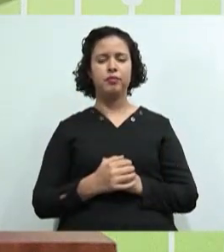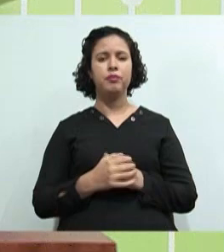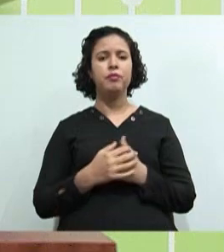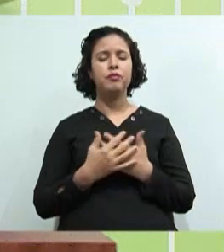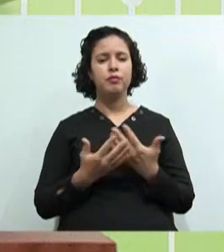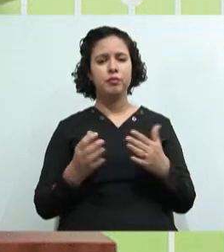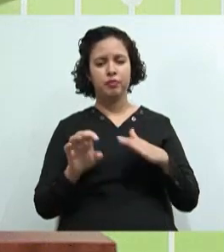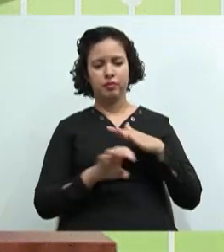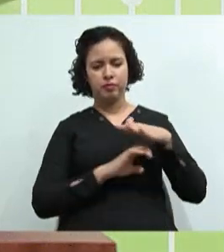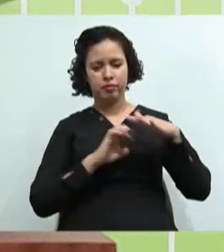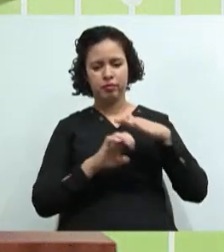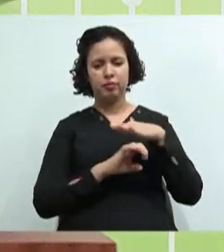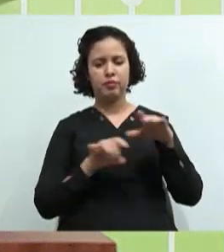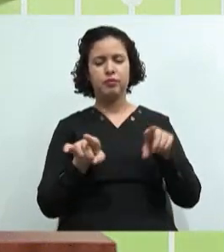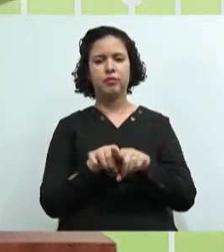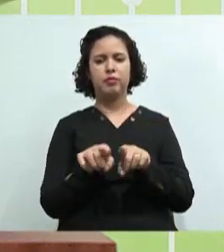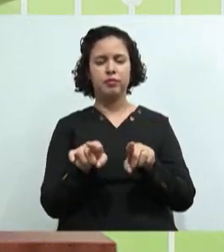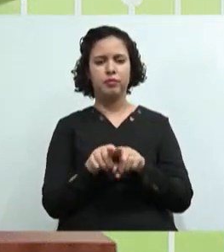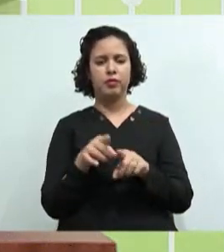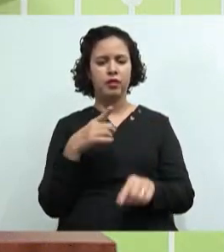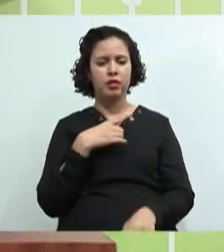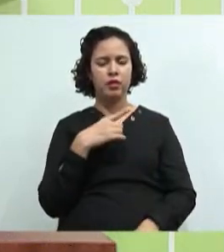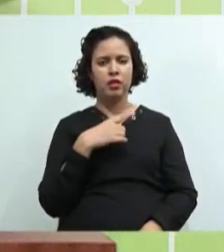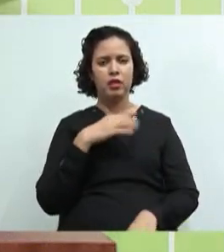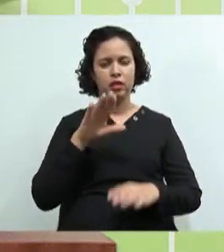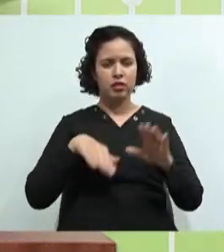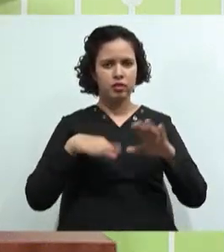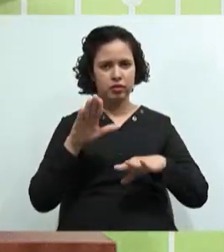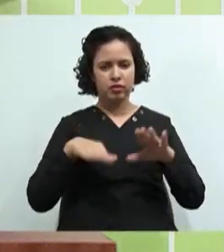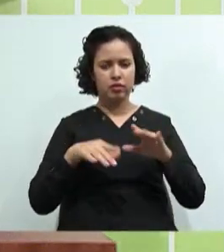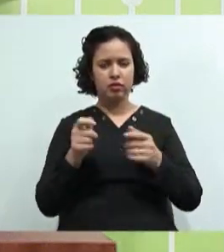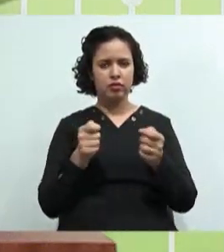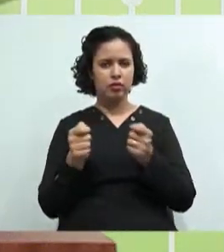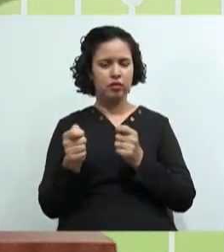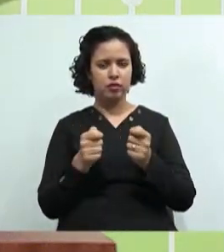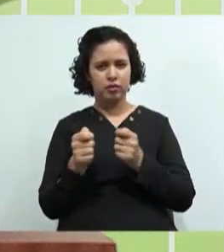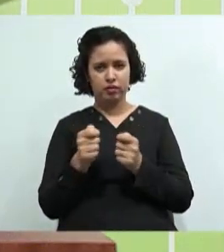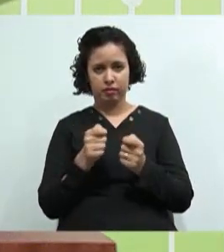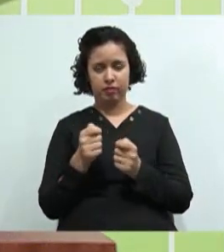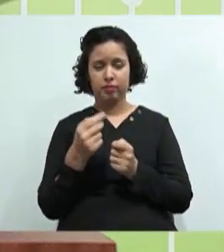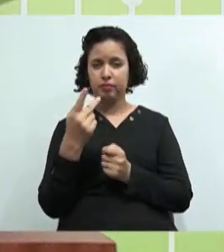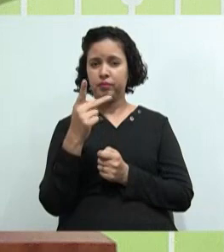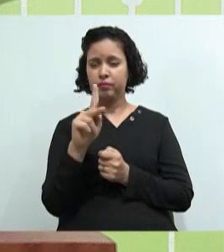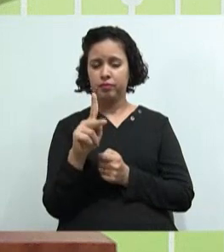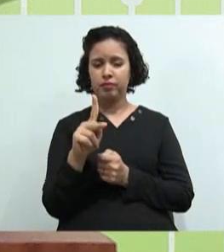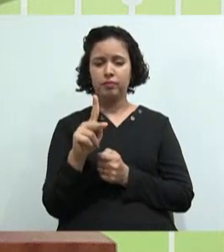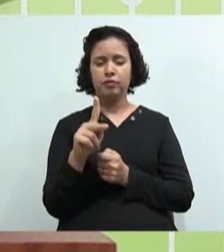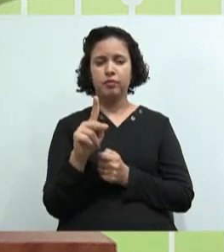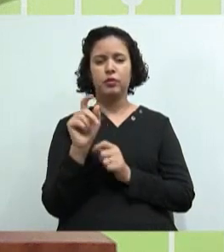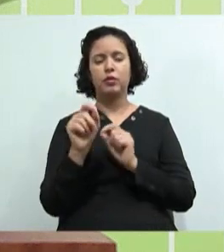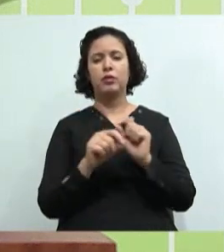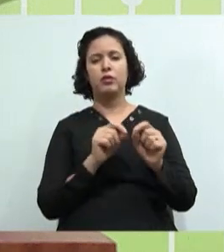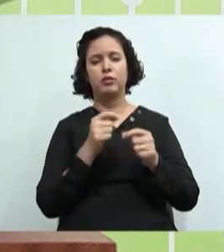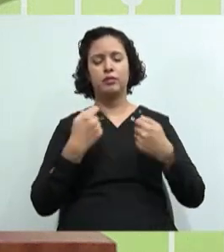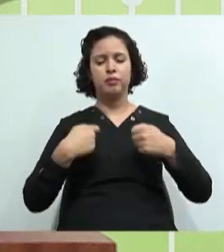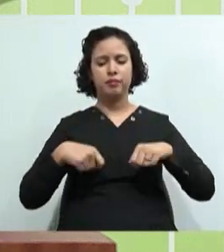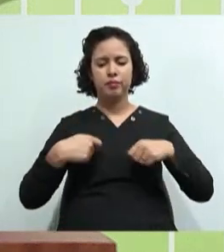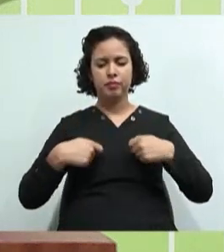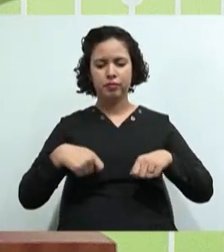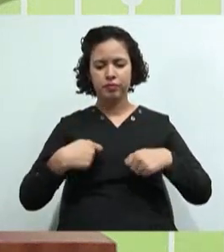organizações funciona assim também. Existem muitas formas de você controlar. Depende muito, é claro, do que você